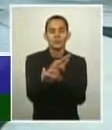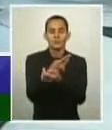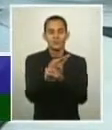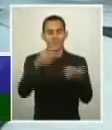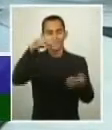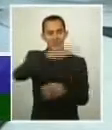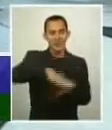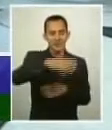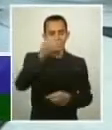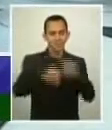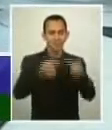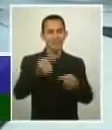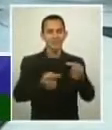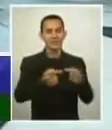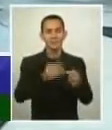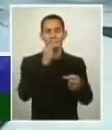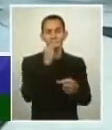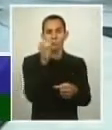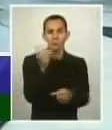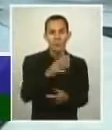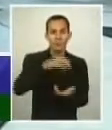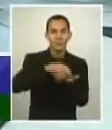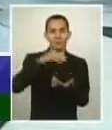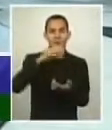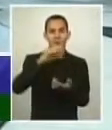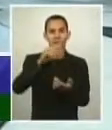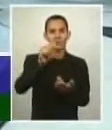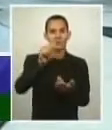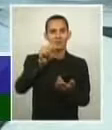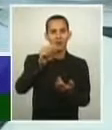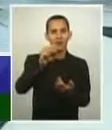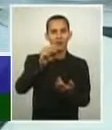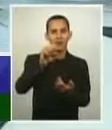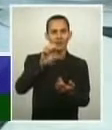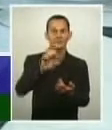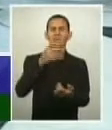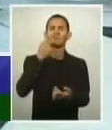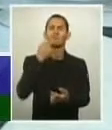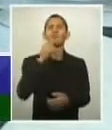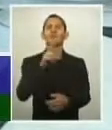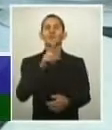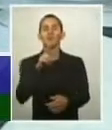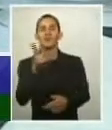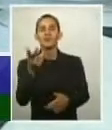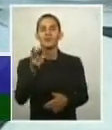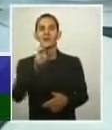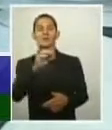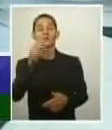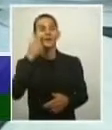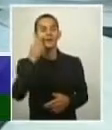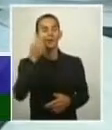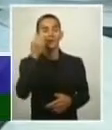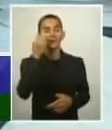política de uma nova classe de que classe eu tô falando quem que arrisca